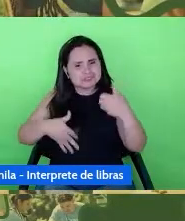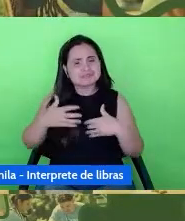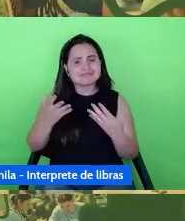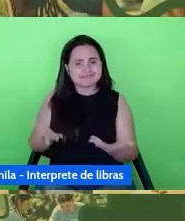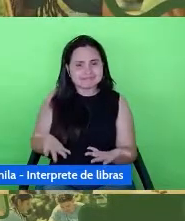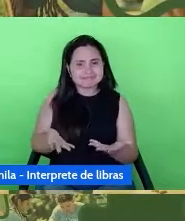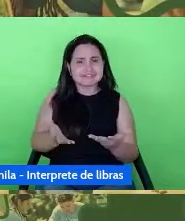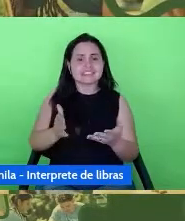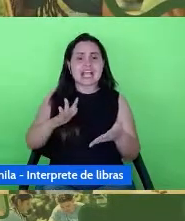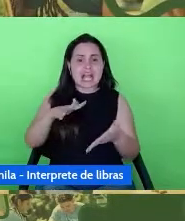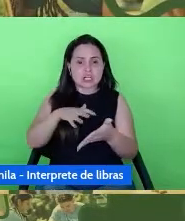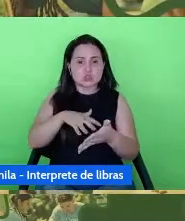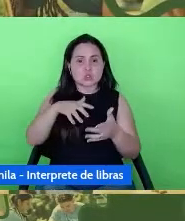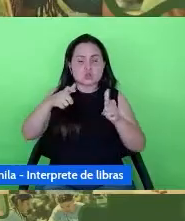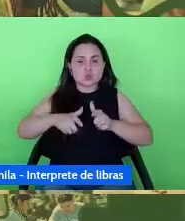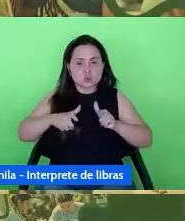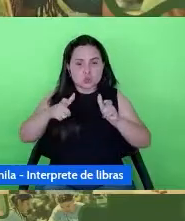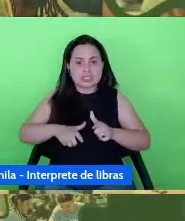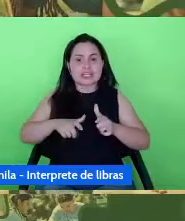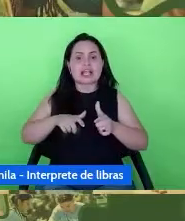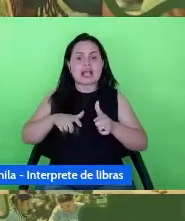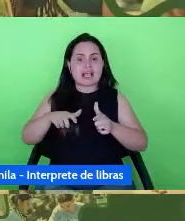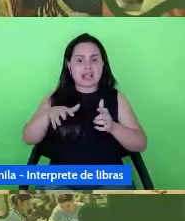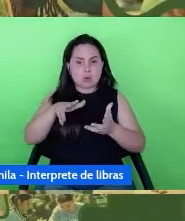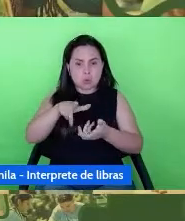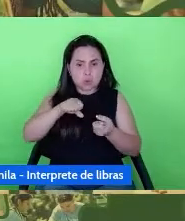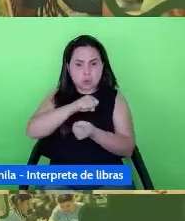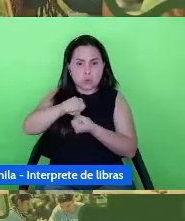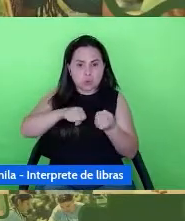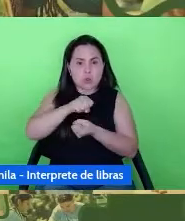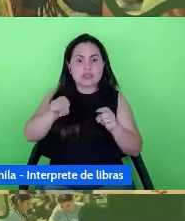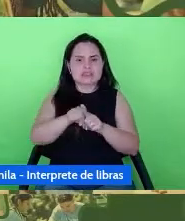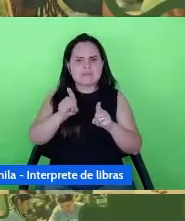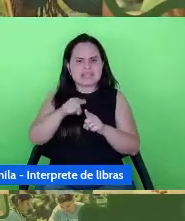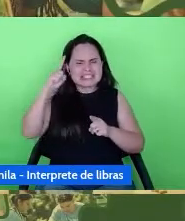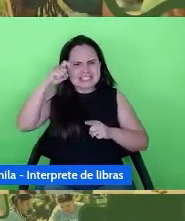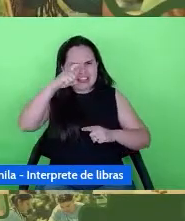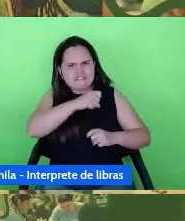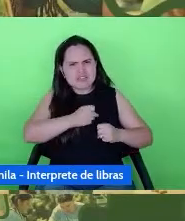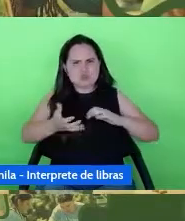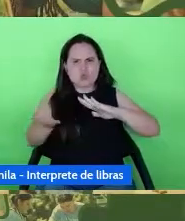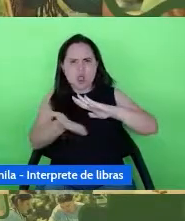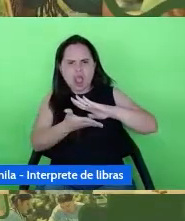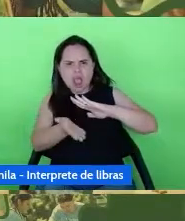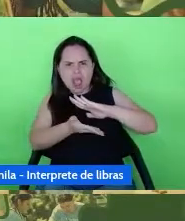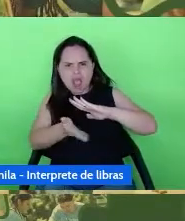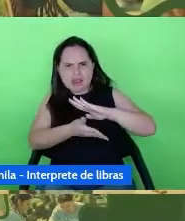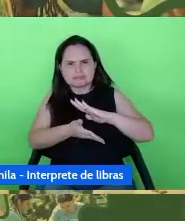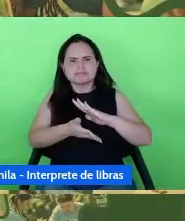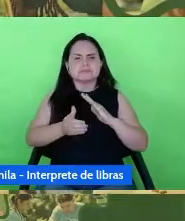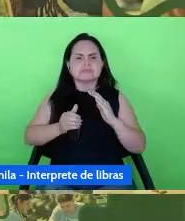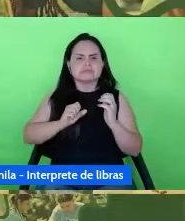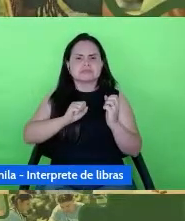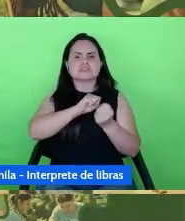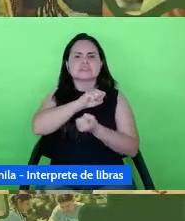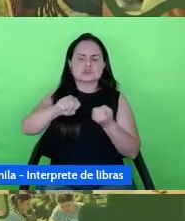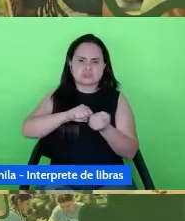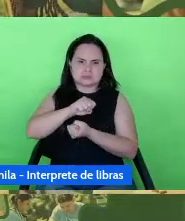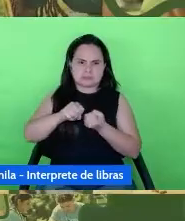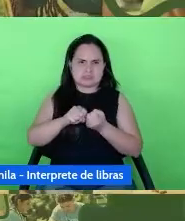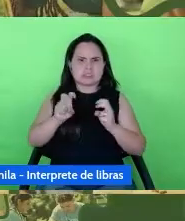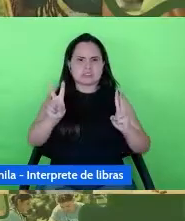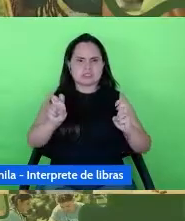locais e impactos globais, desafios contemporâneos da sustentabilidade. Quando a gente fala de hackathon, pessoal, a gente está